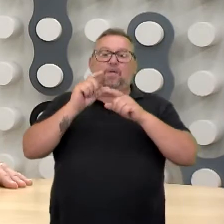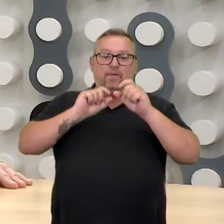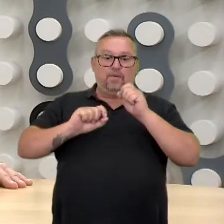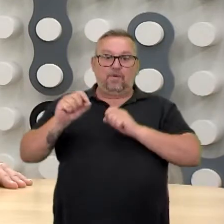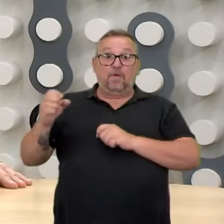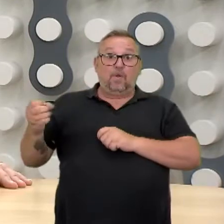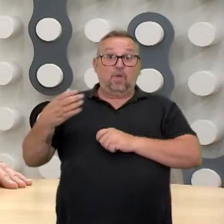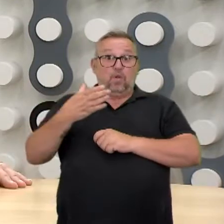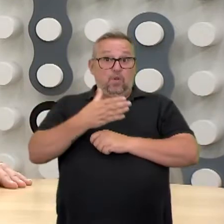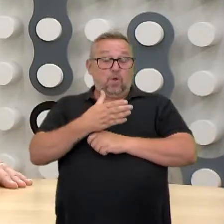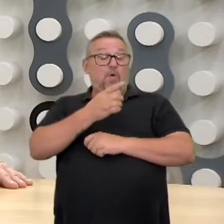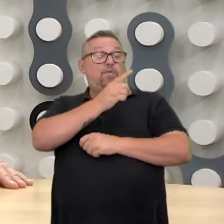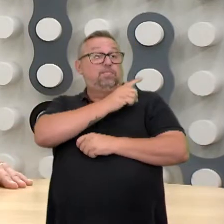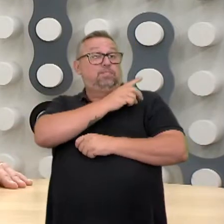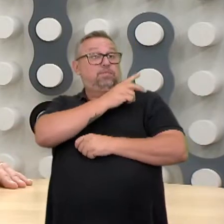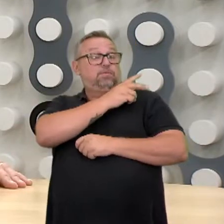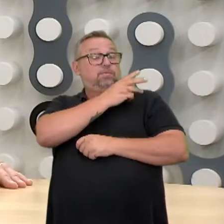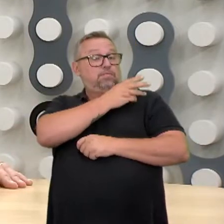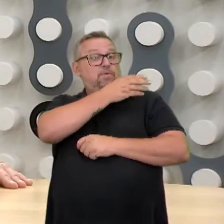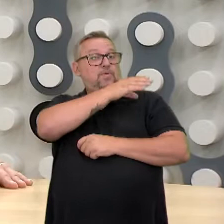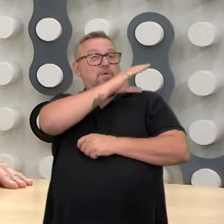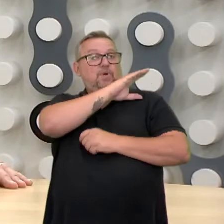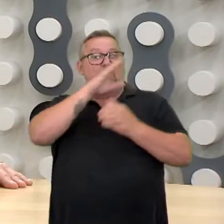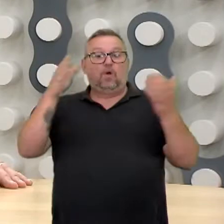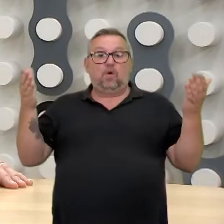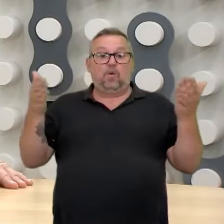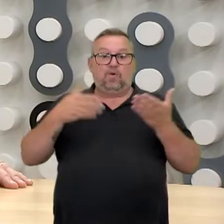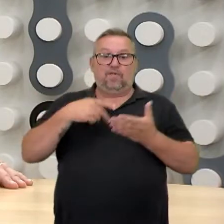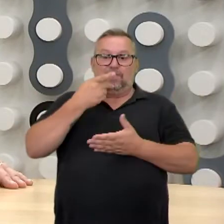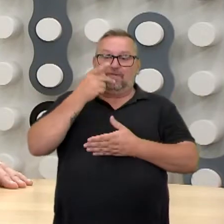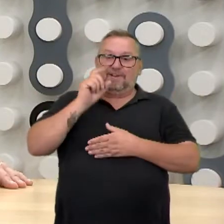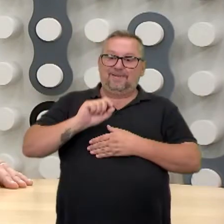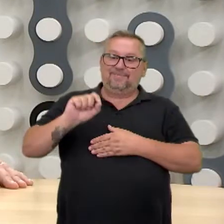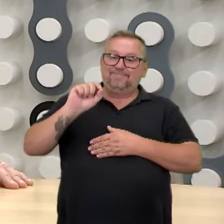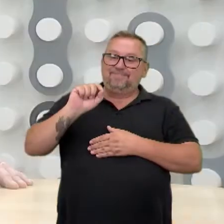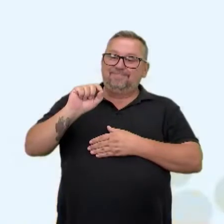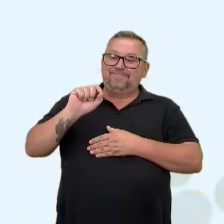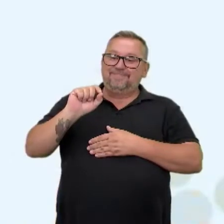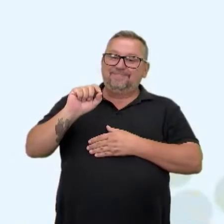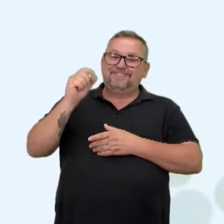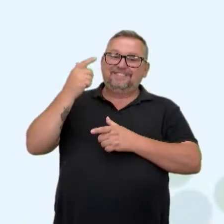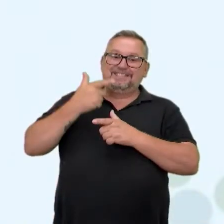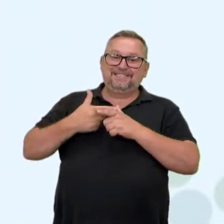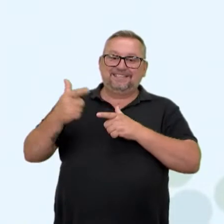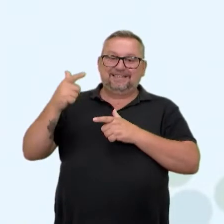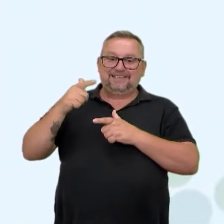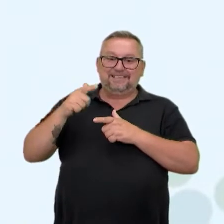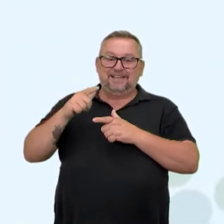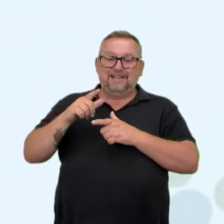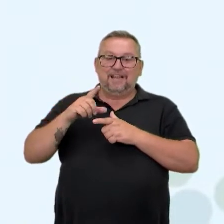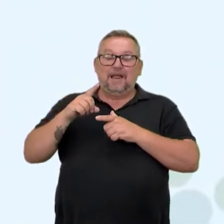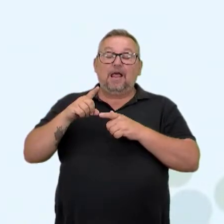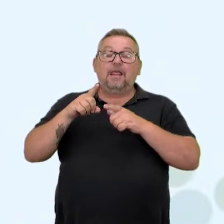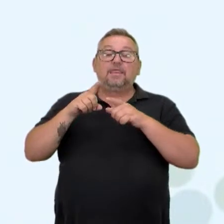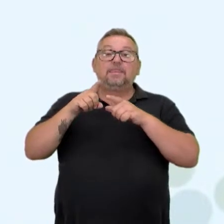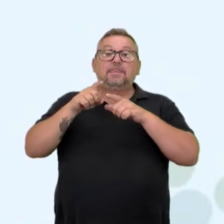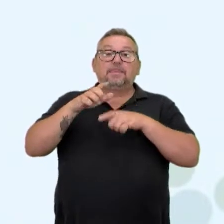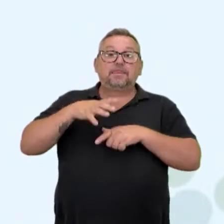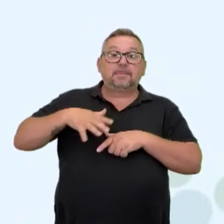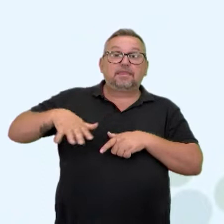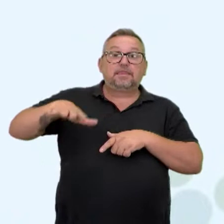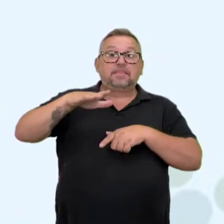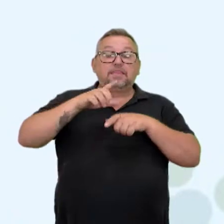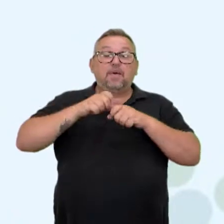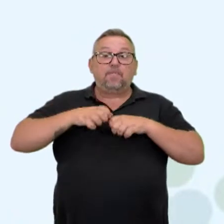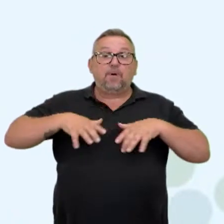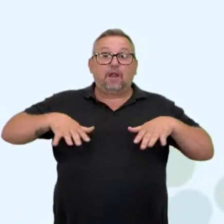novo ensino médio, né? E aí nós vamos falar hoje, né? Pode colocar aí na tela, sobre a demografia, investigação